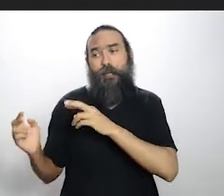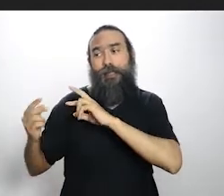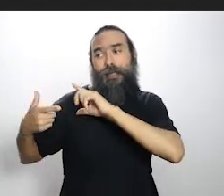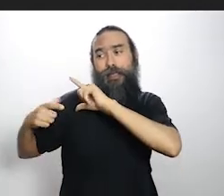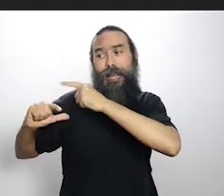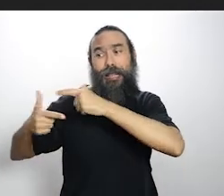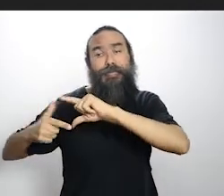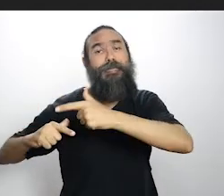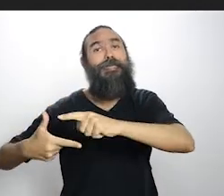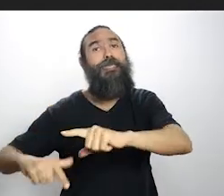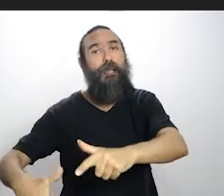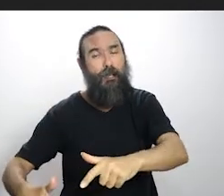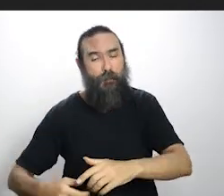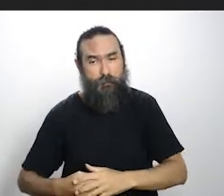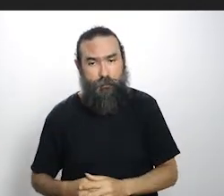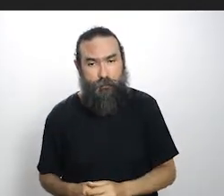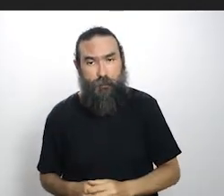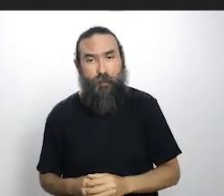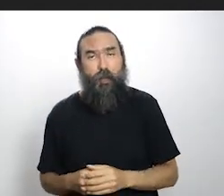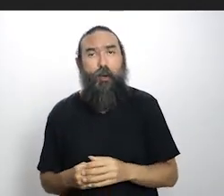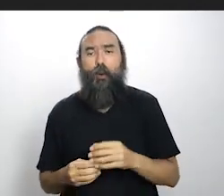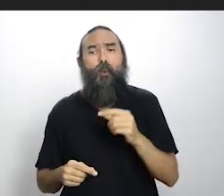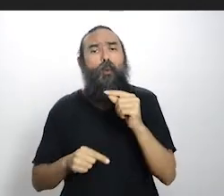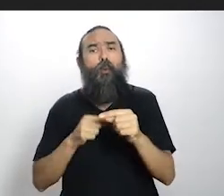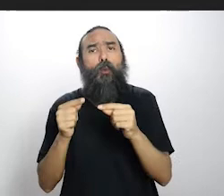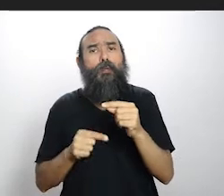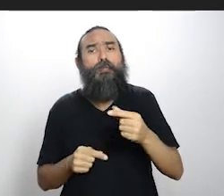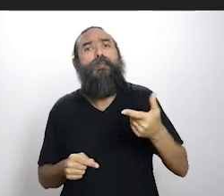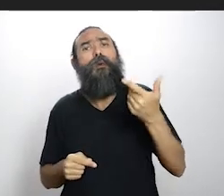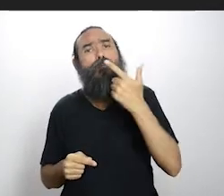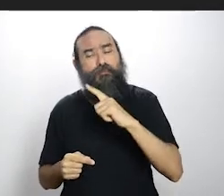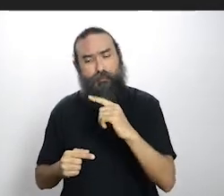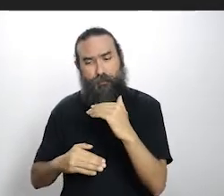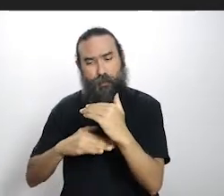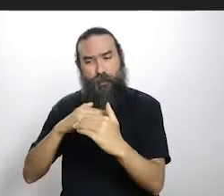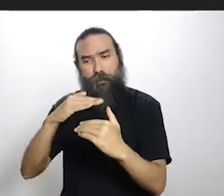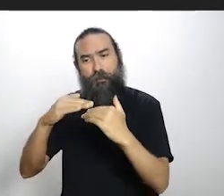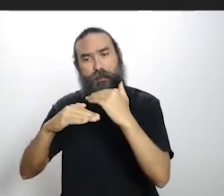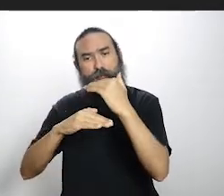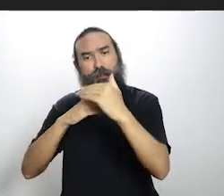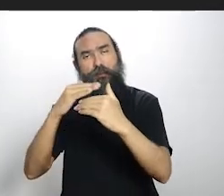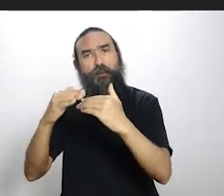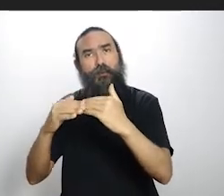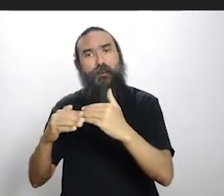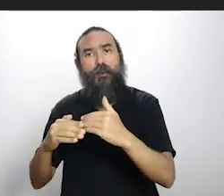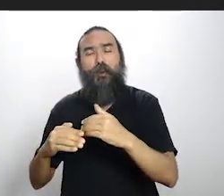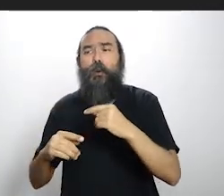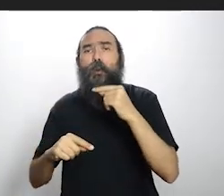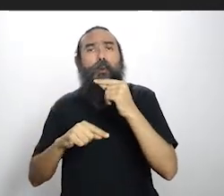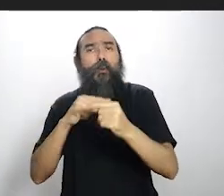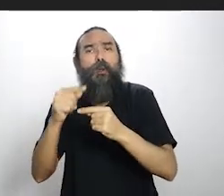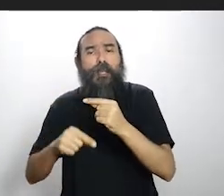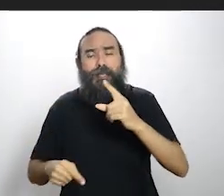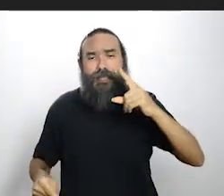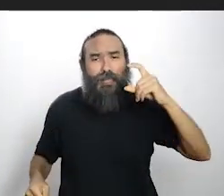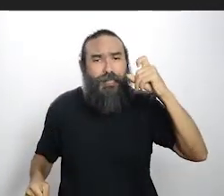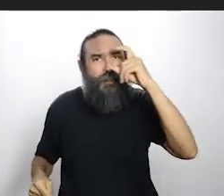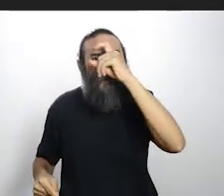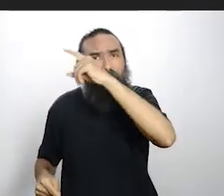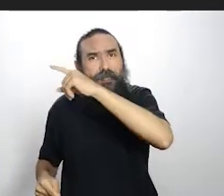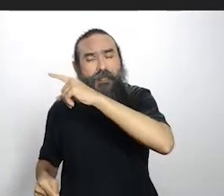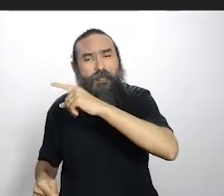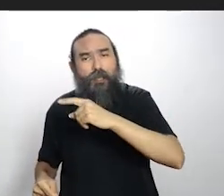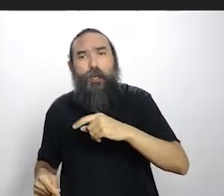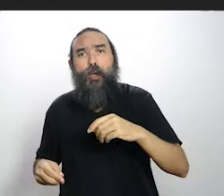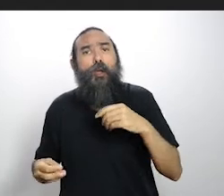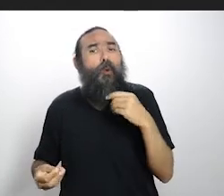tradição. Quais são os avanços, os desafios e